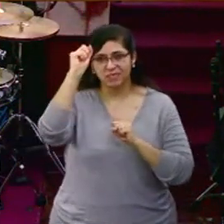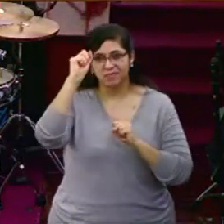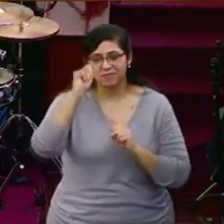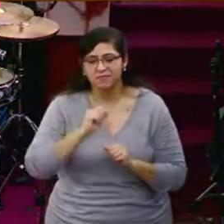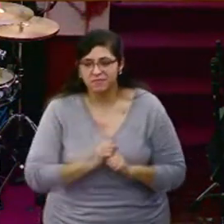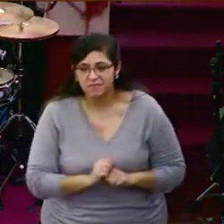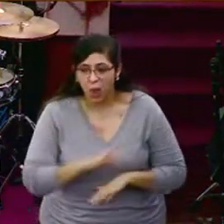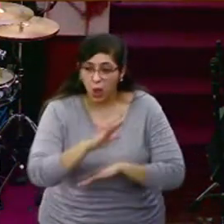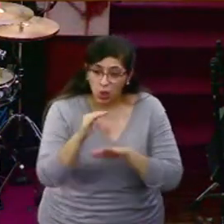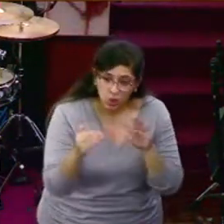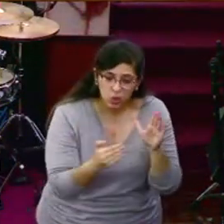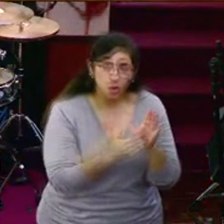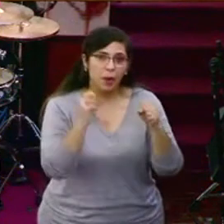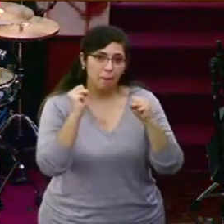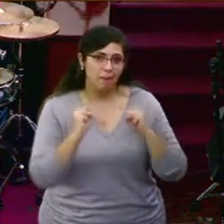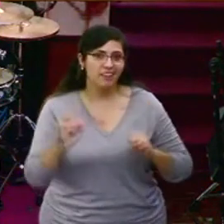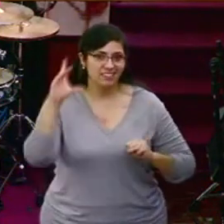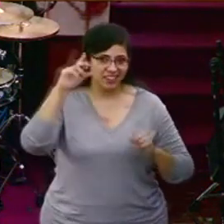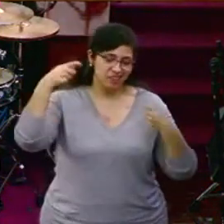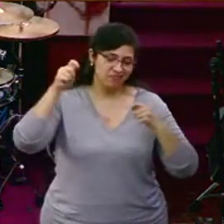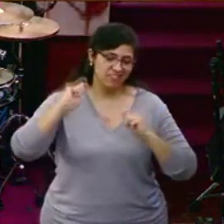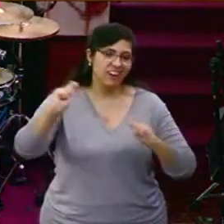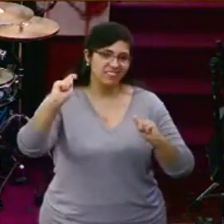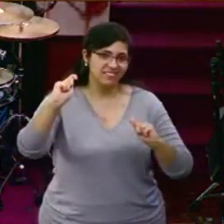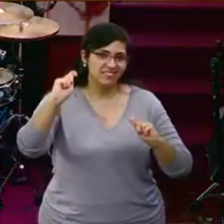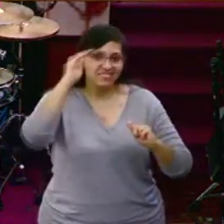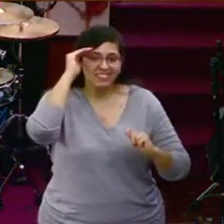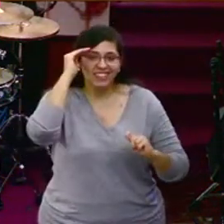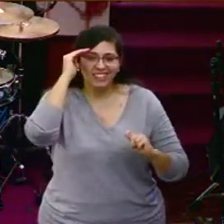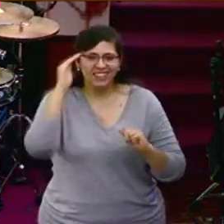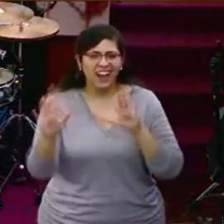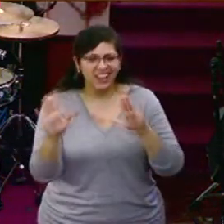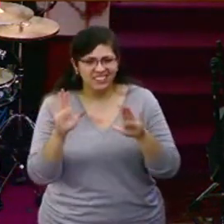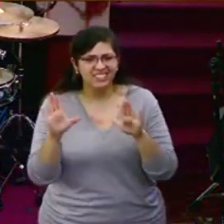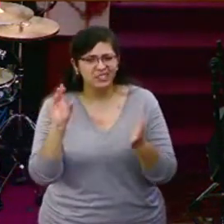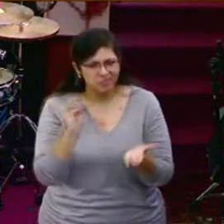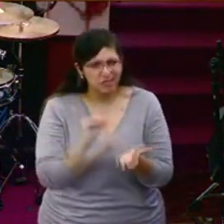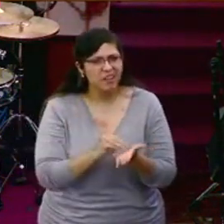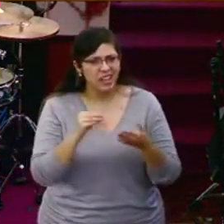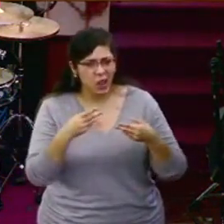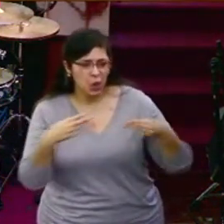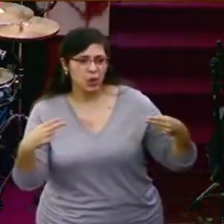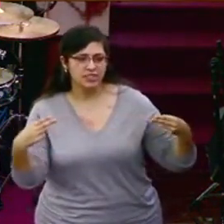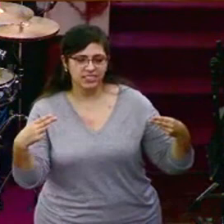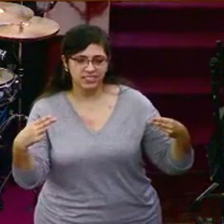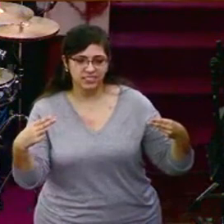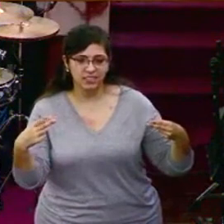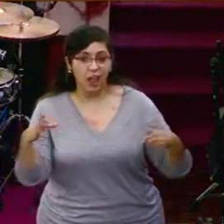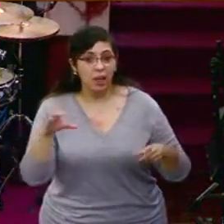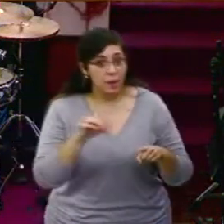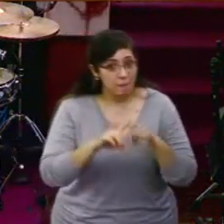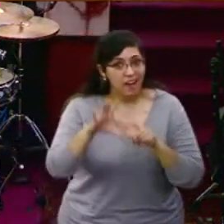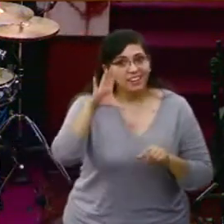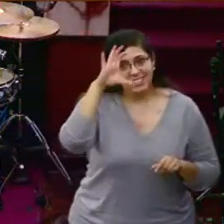a igreja tudo pode em todas as situações até passar por escassez porque ela tanto aprendeu